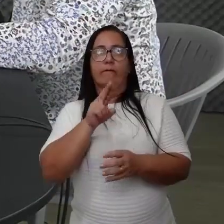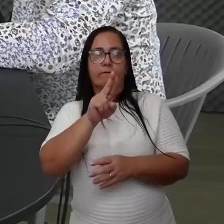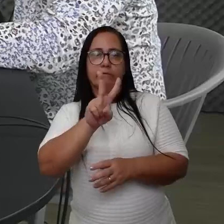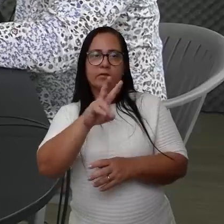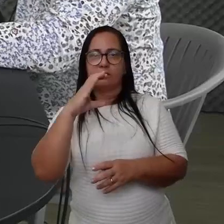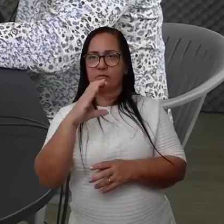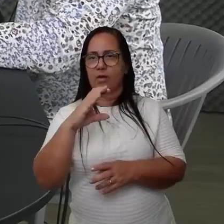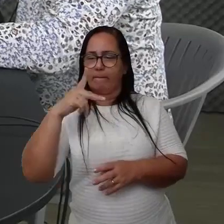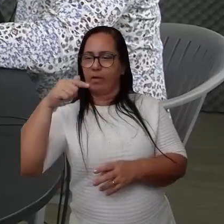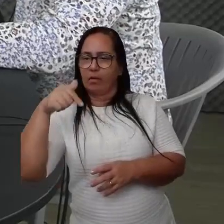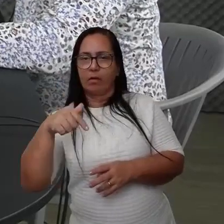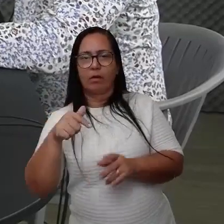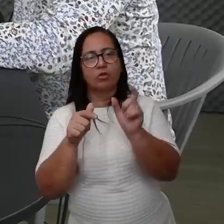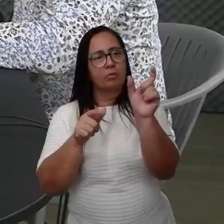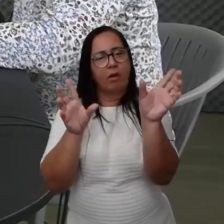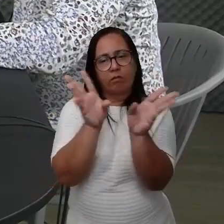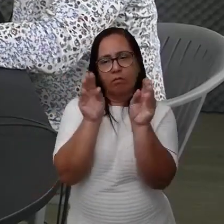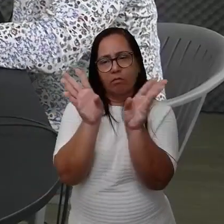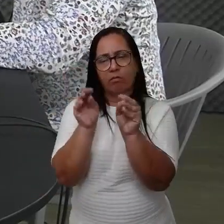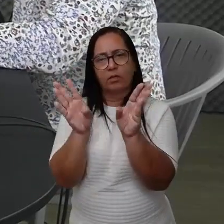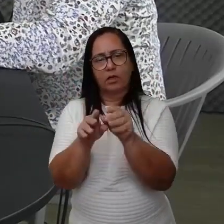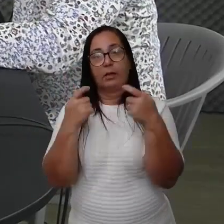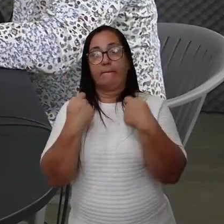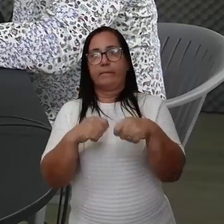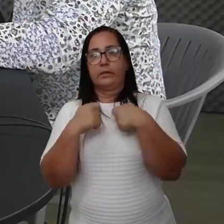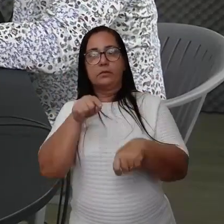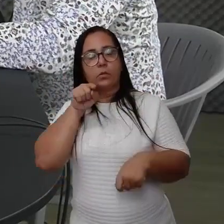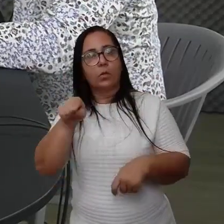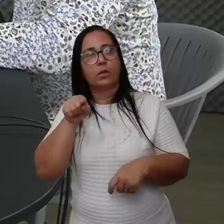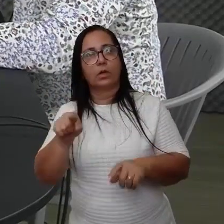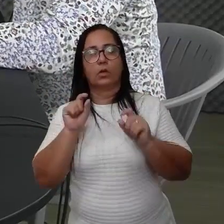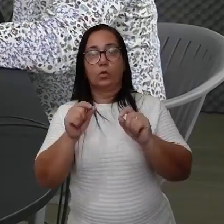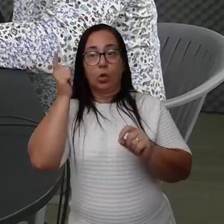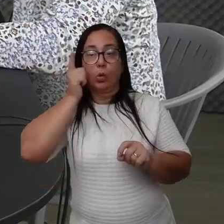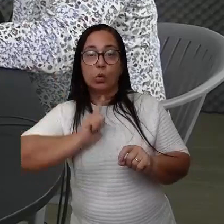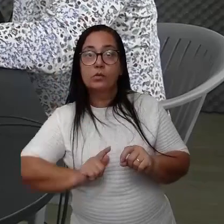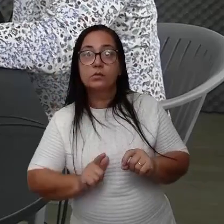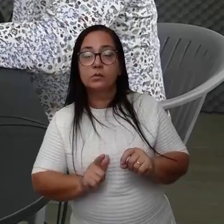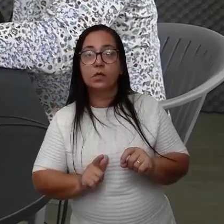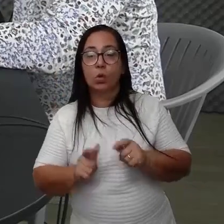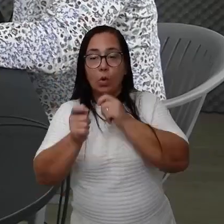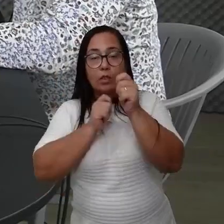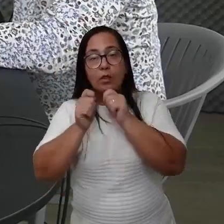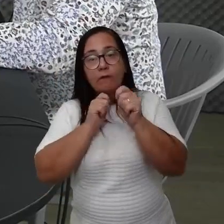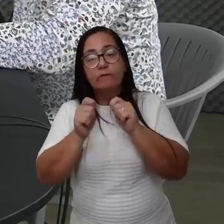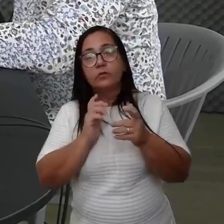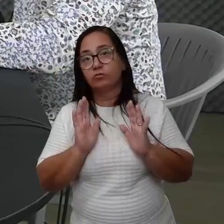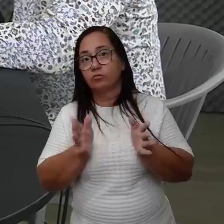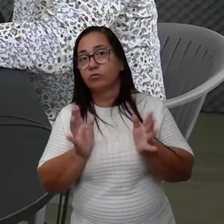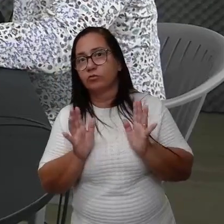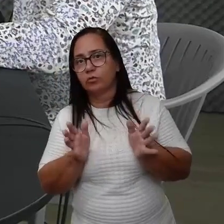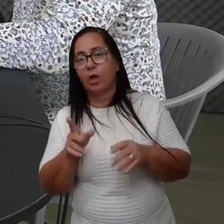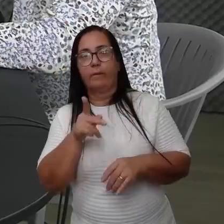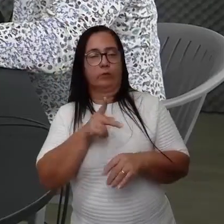PQ, PFV, né? E aí a gente precisa que os meninos... você conseguiu aquela entrevista para a matéria que a gente está fazendo?